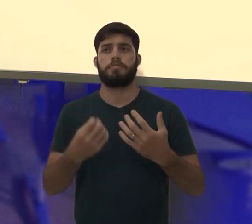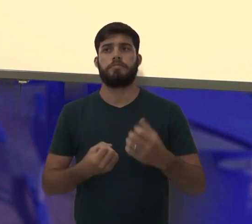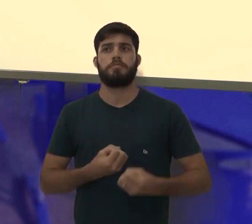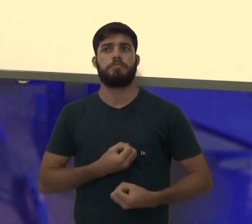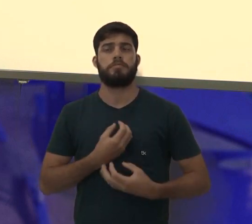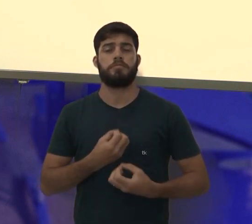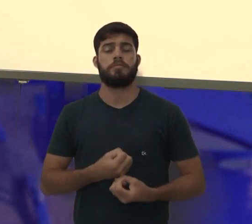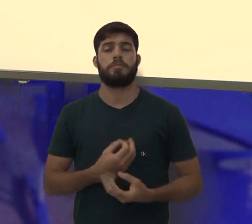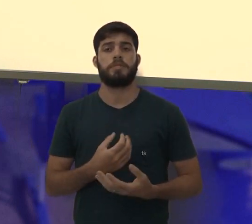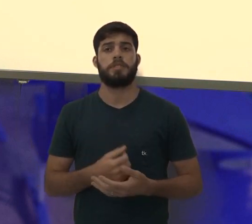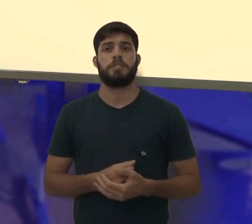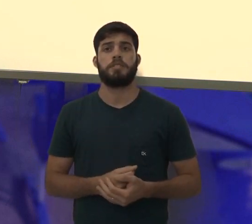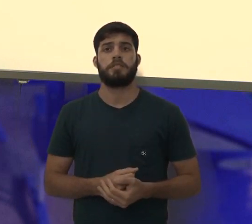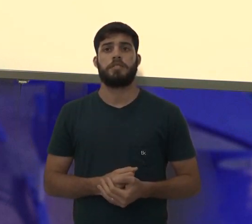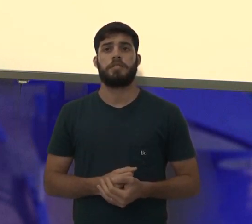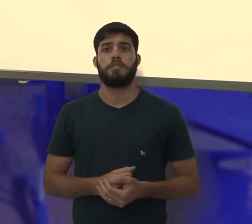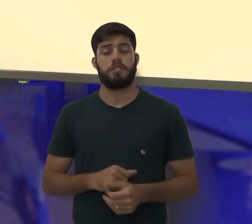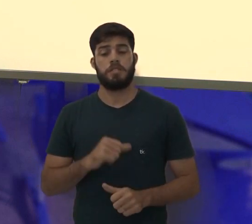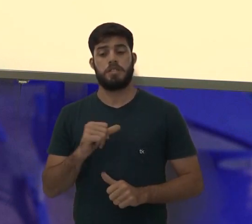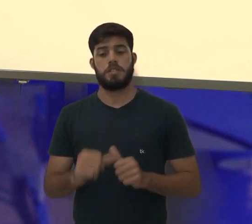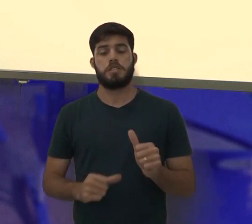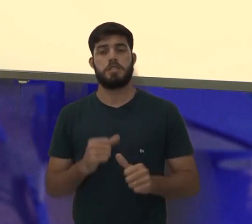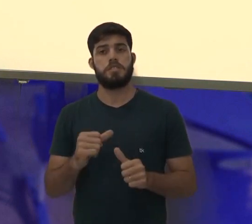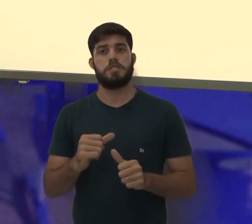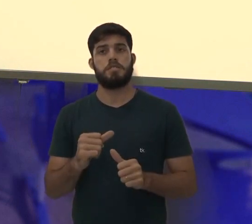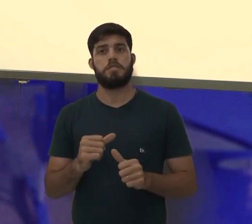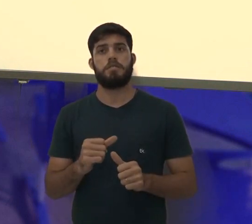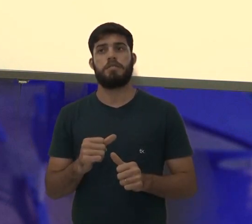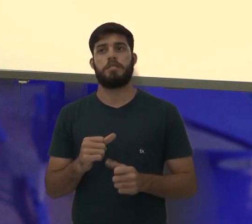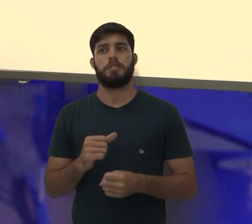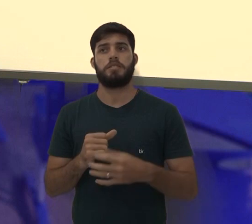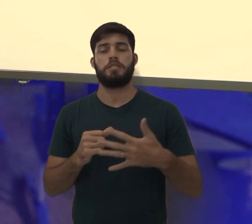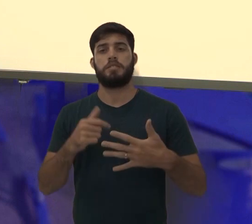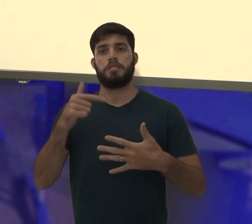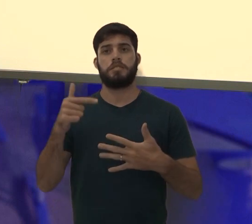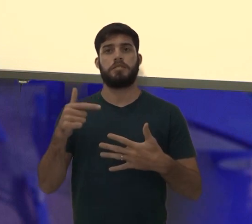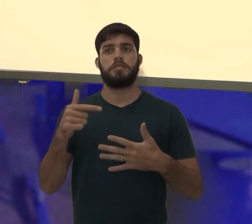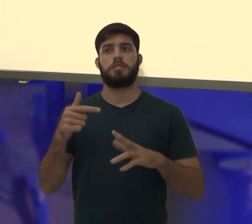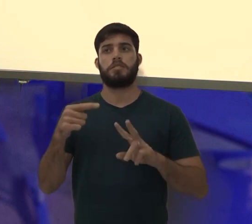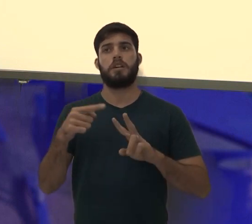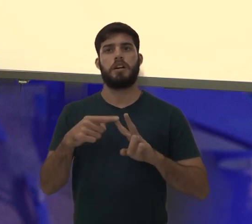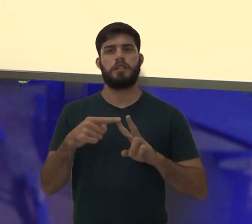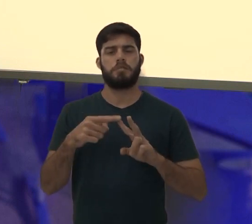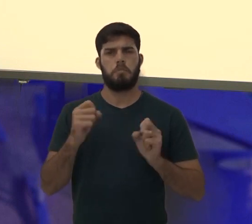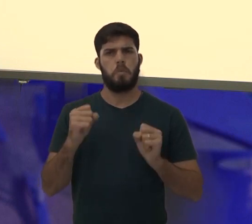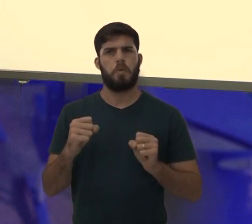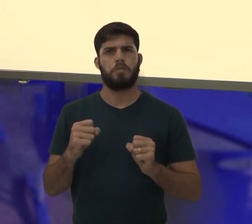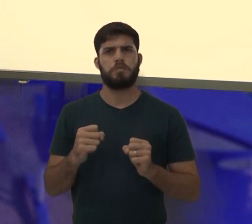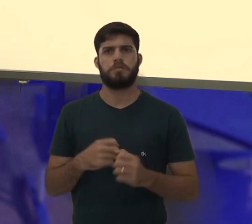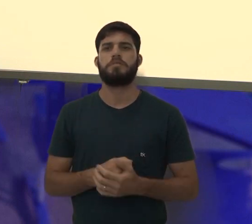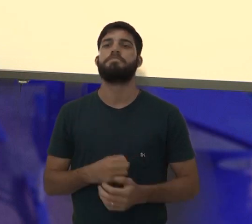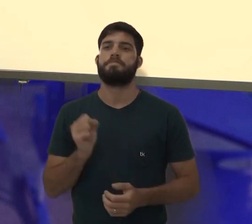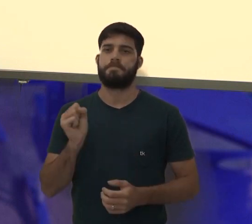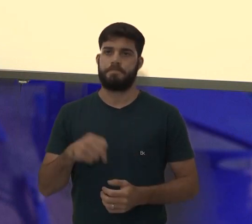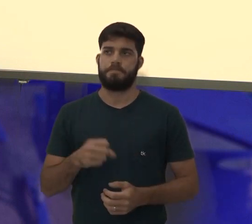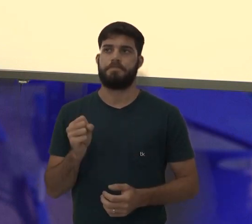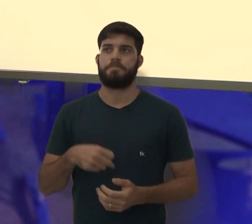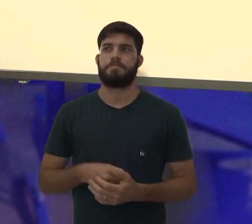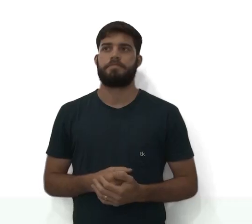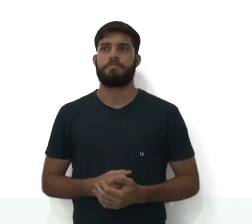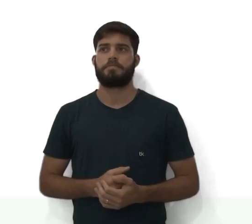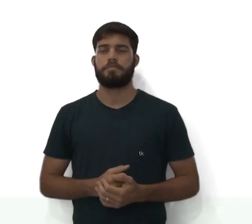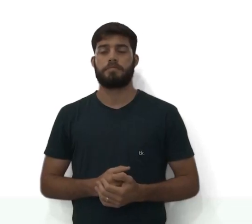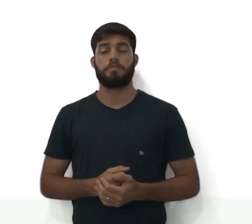pode transformar aquelas potências em raízes, não é? Então a resposta é sim. E